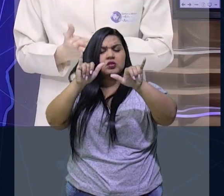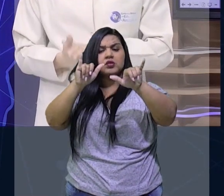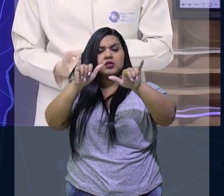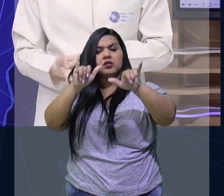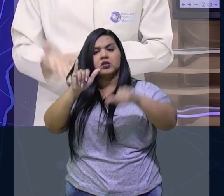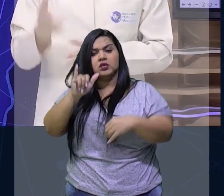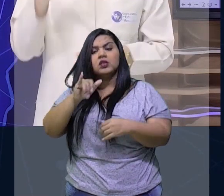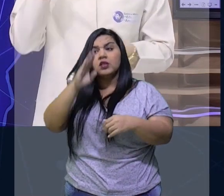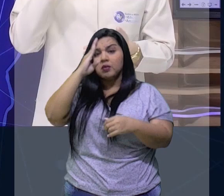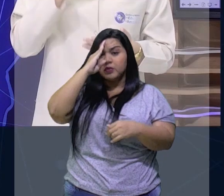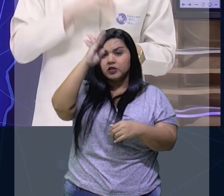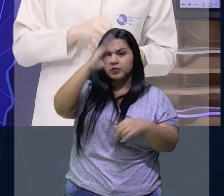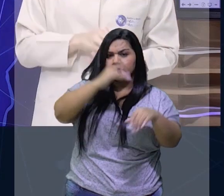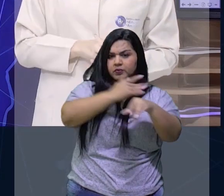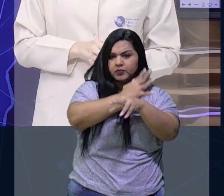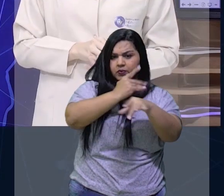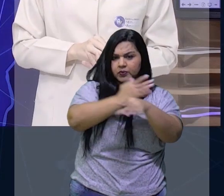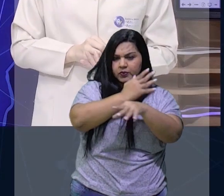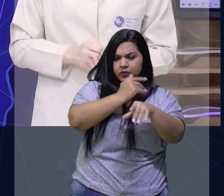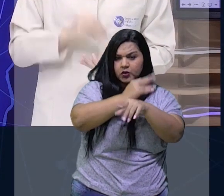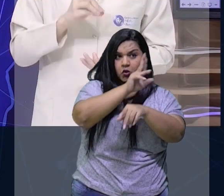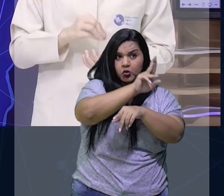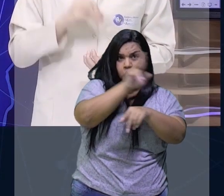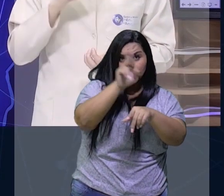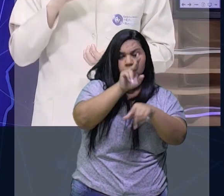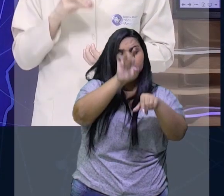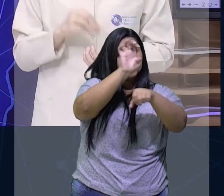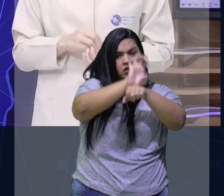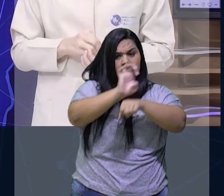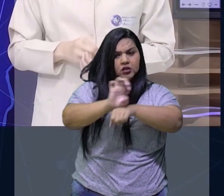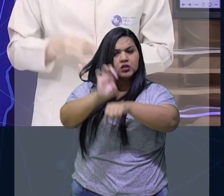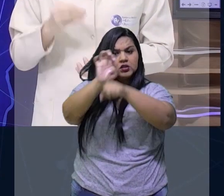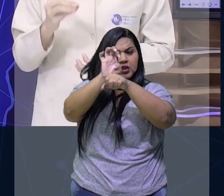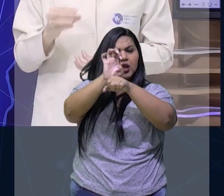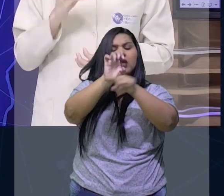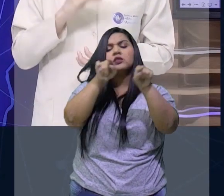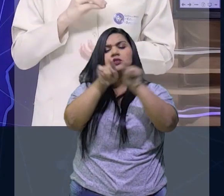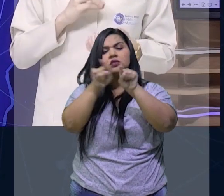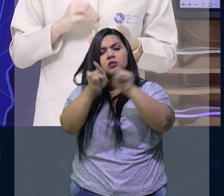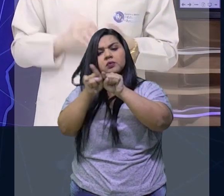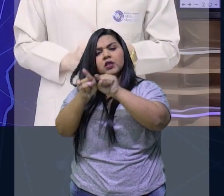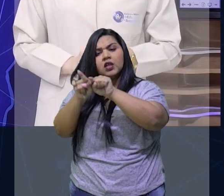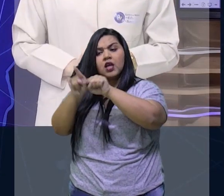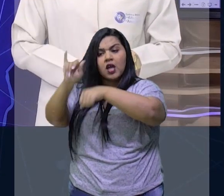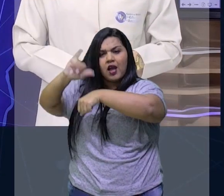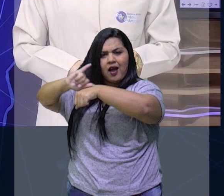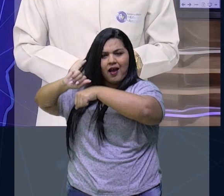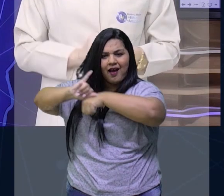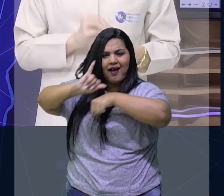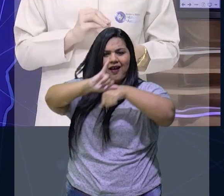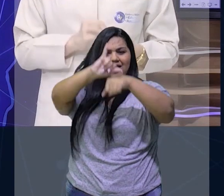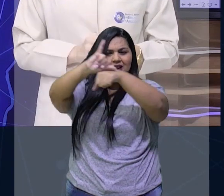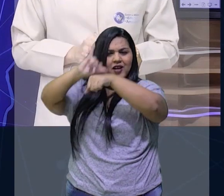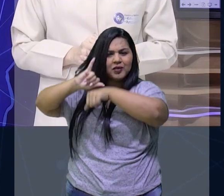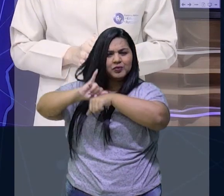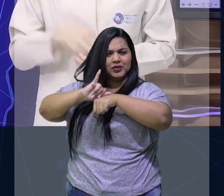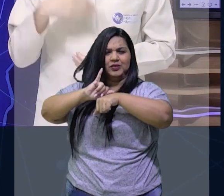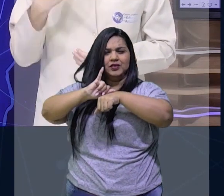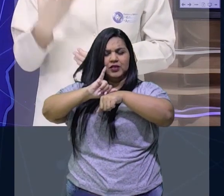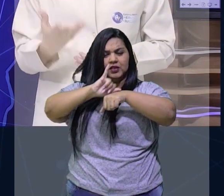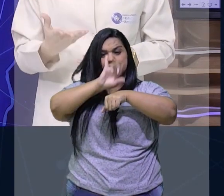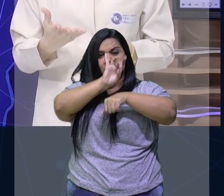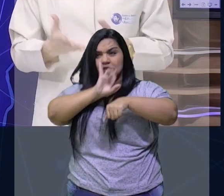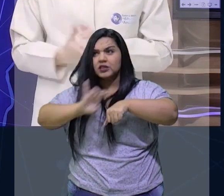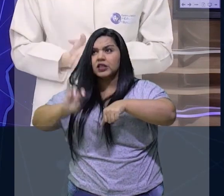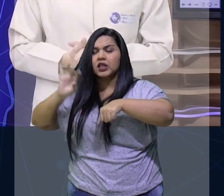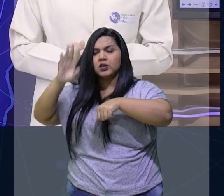as principais cidades, né, o nome do estado e também a capital de cada um dos estados do